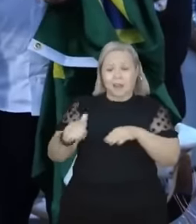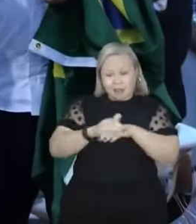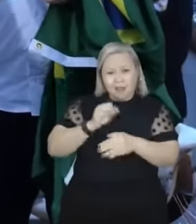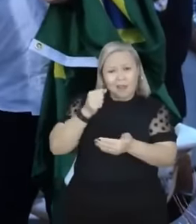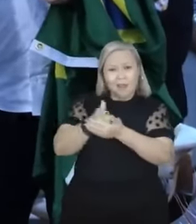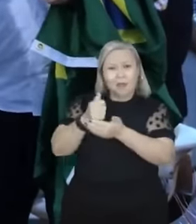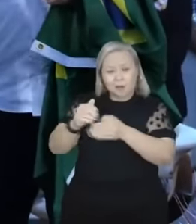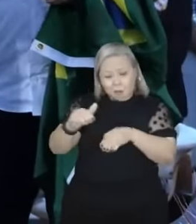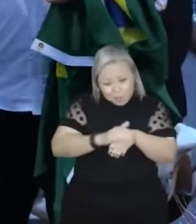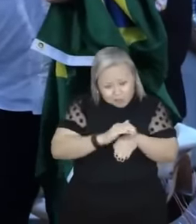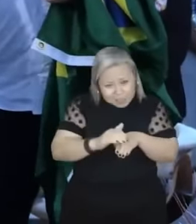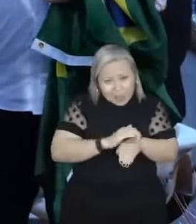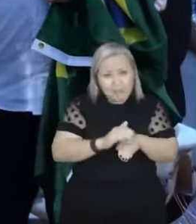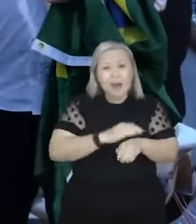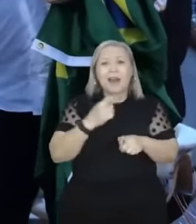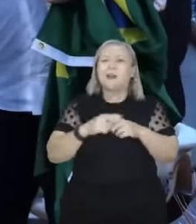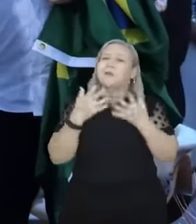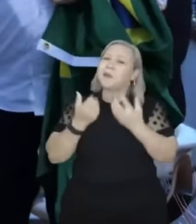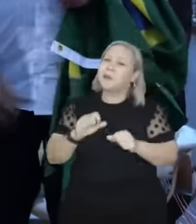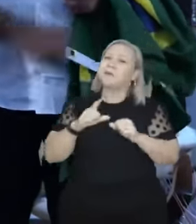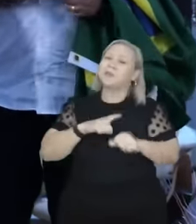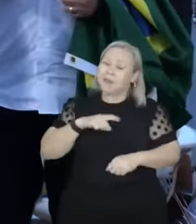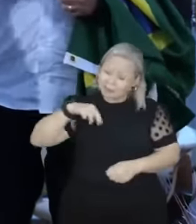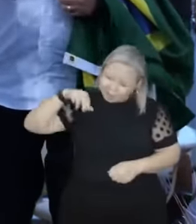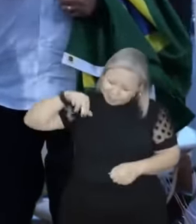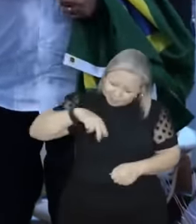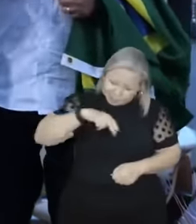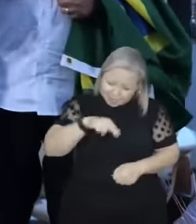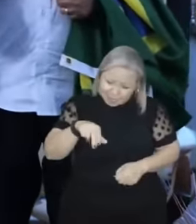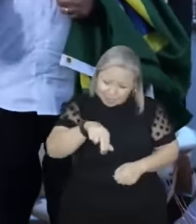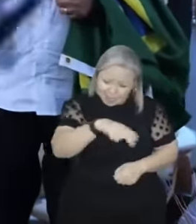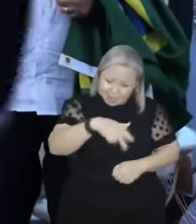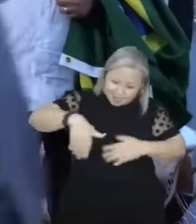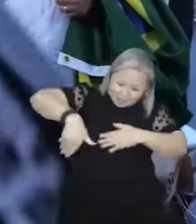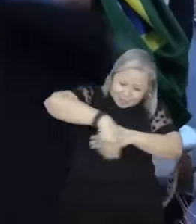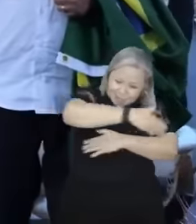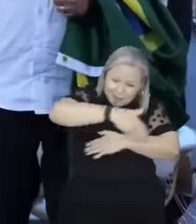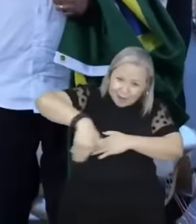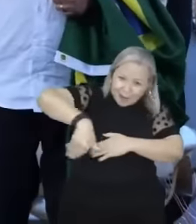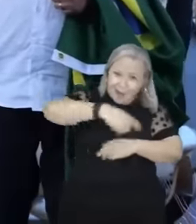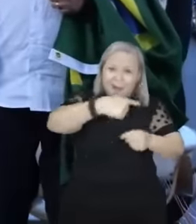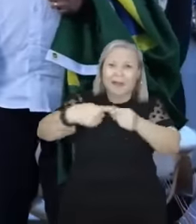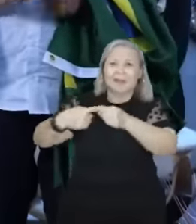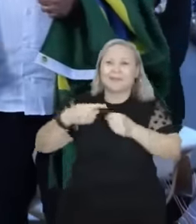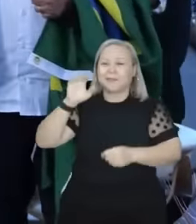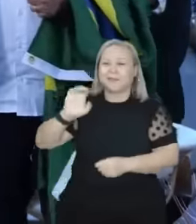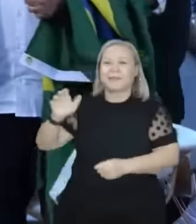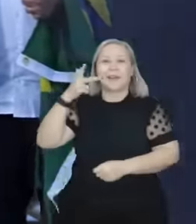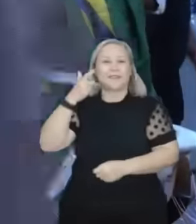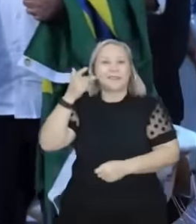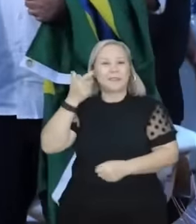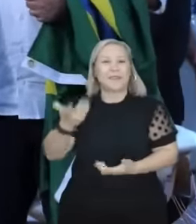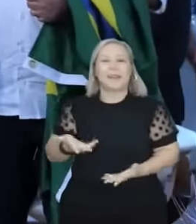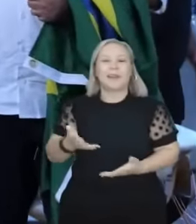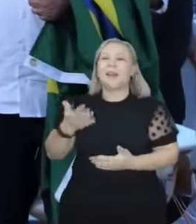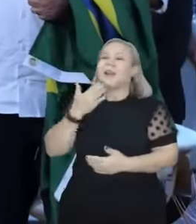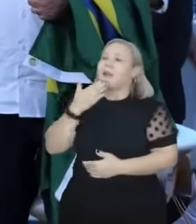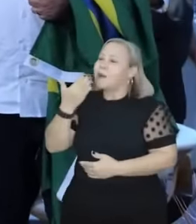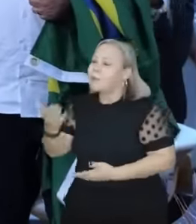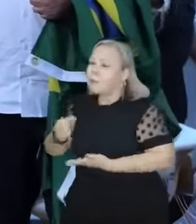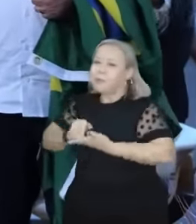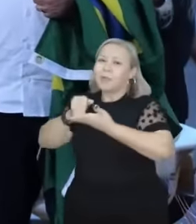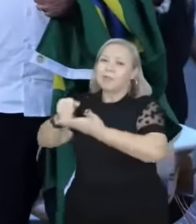ter que andar cada rua de cada cidade do estado do Ceará, pedindo apoio para o companheiro humano,